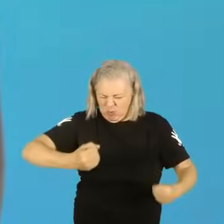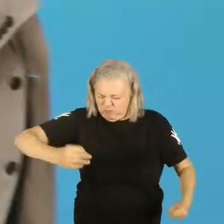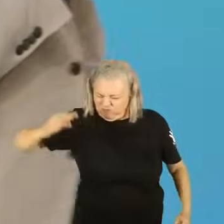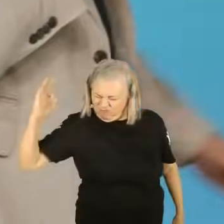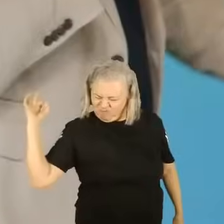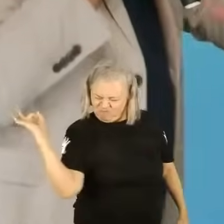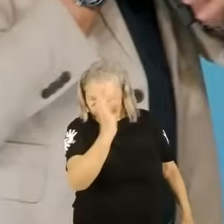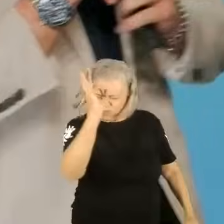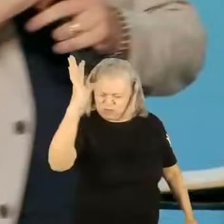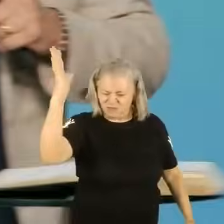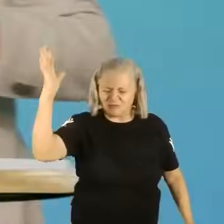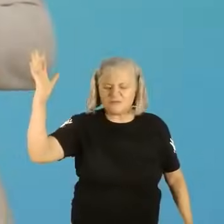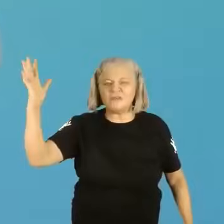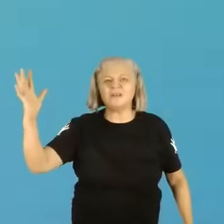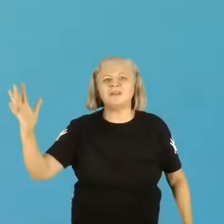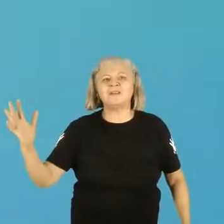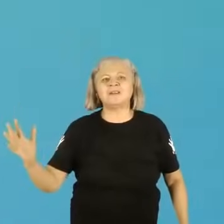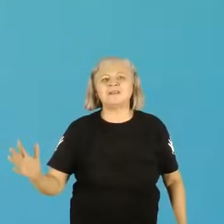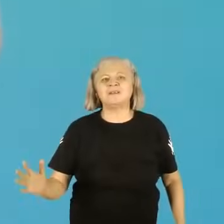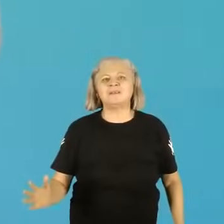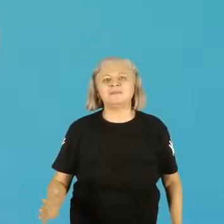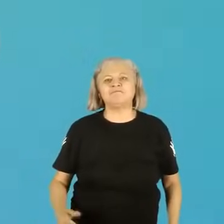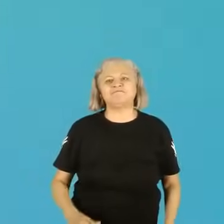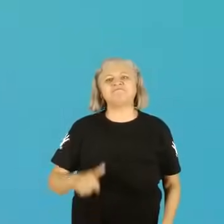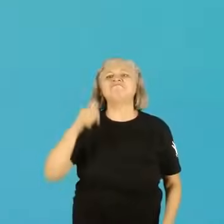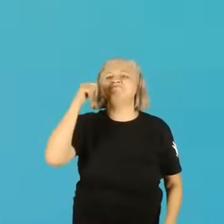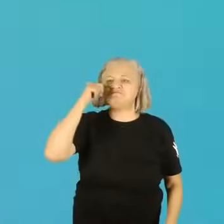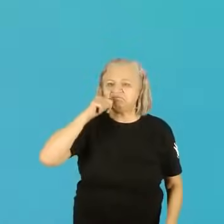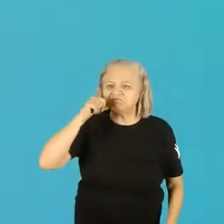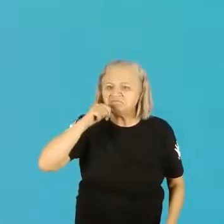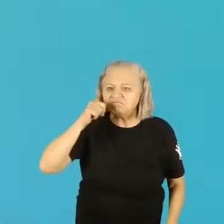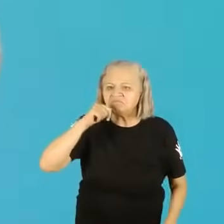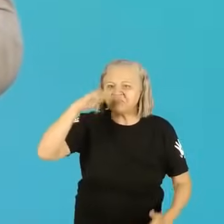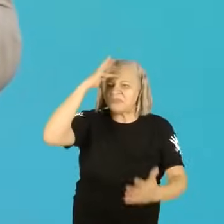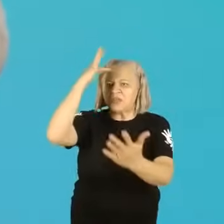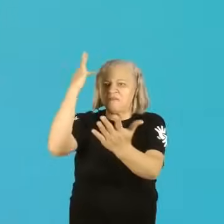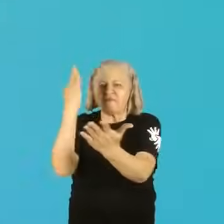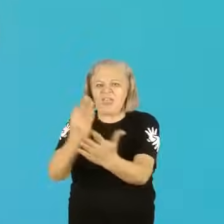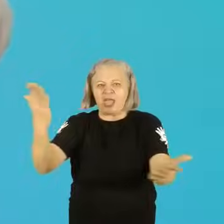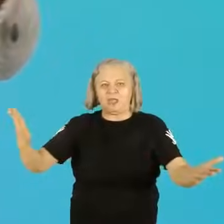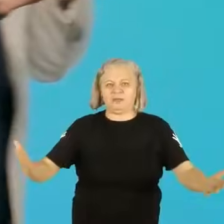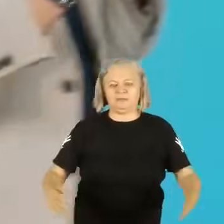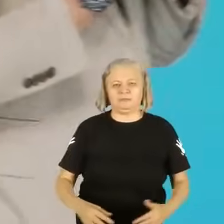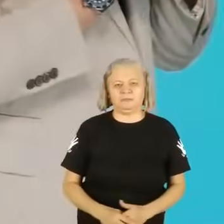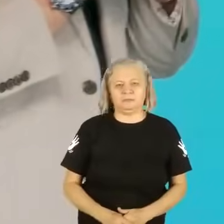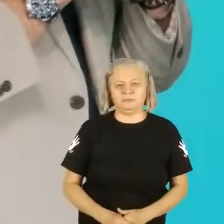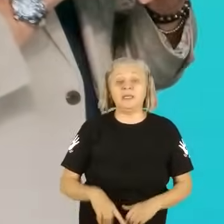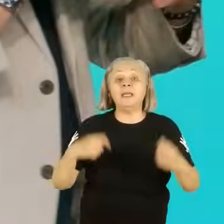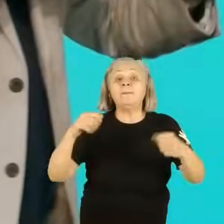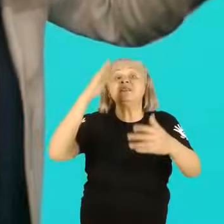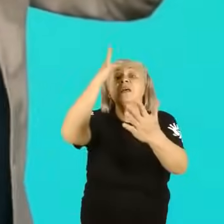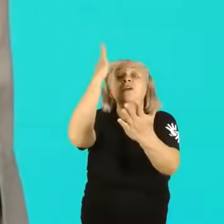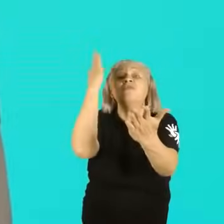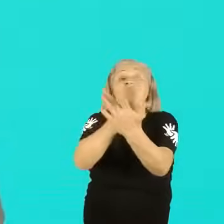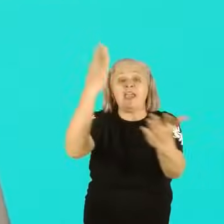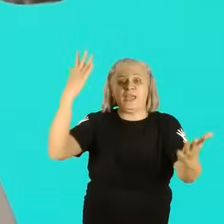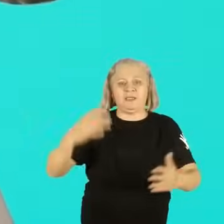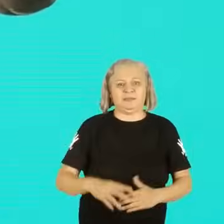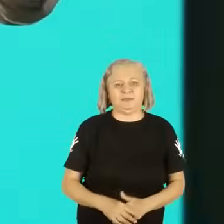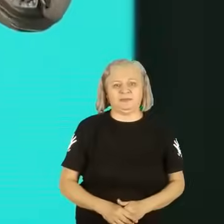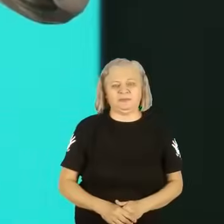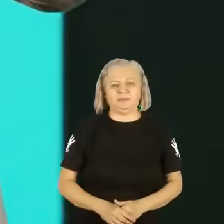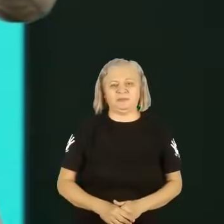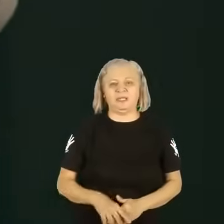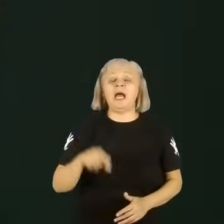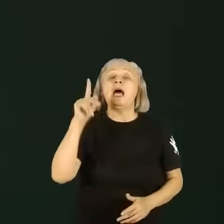Sabe, a gente usa a ilustração dela como algo real, mas para dizer de que a tua